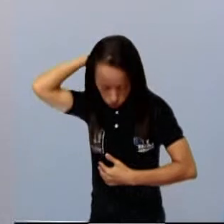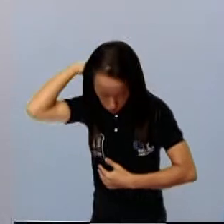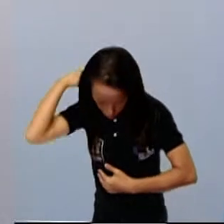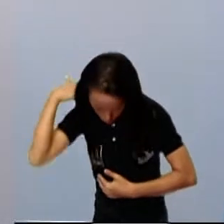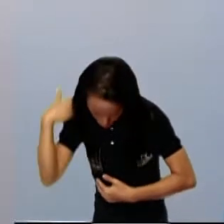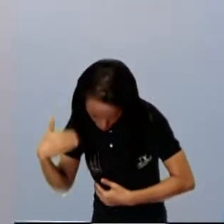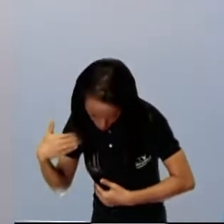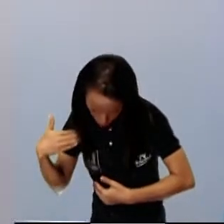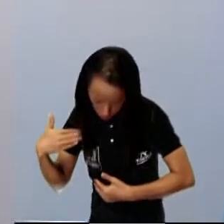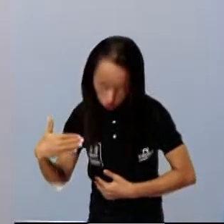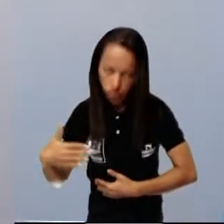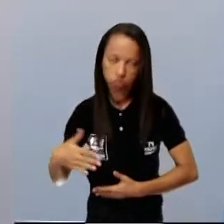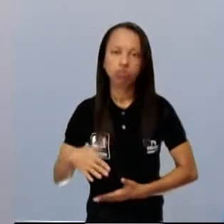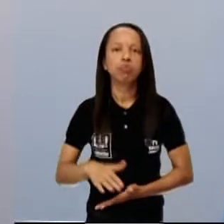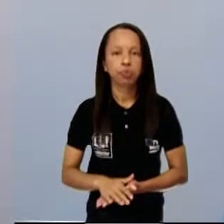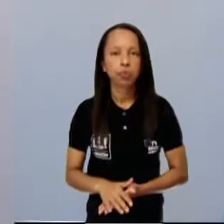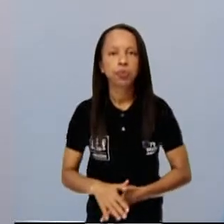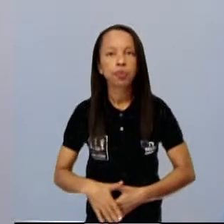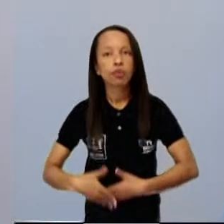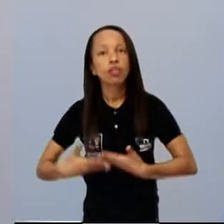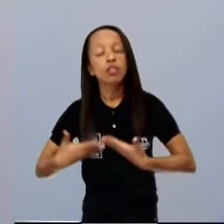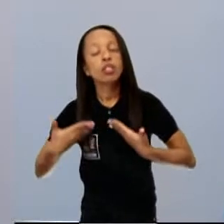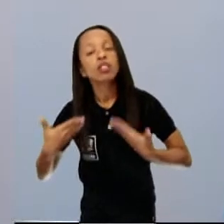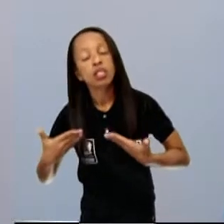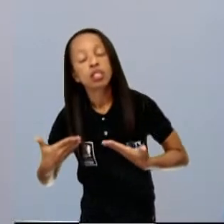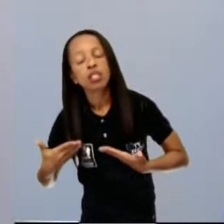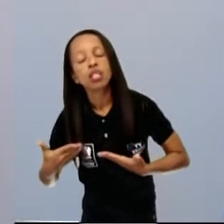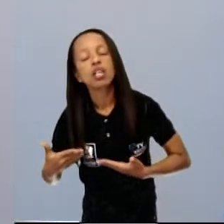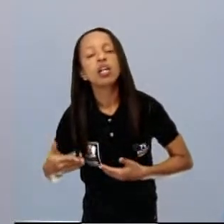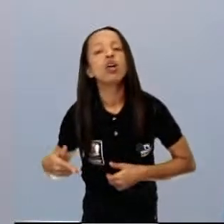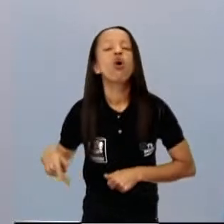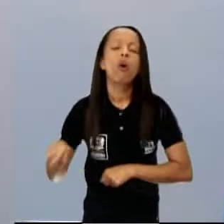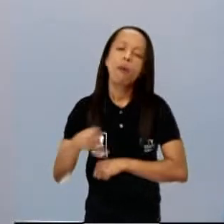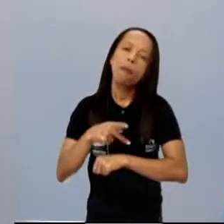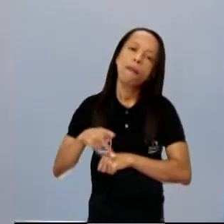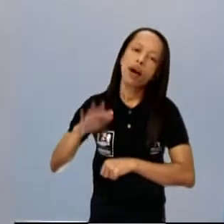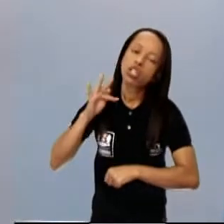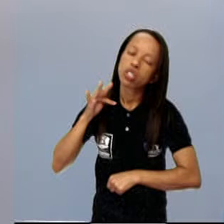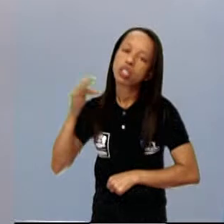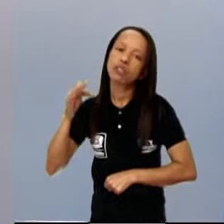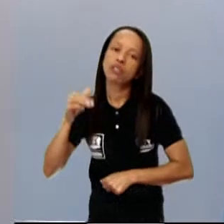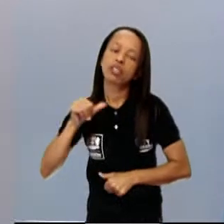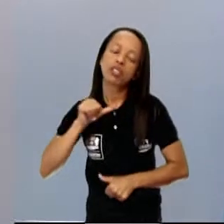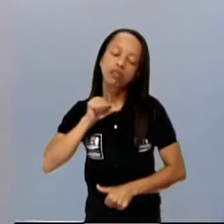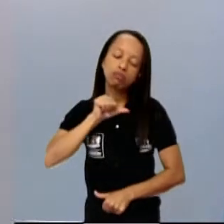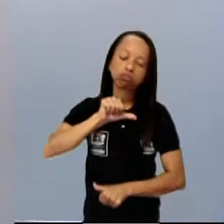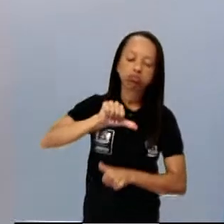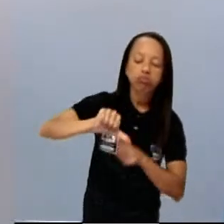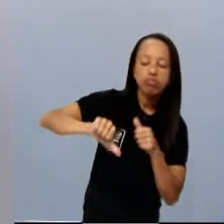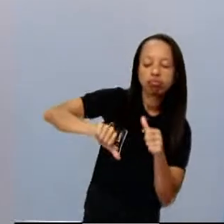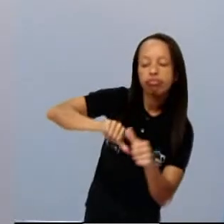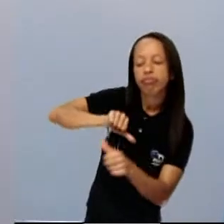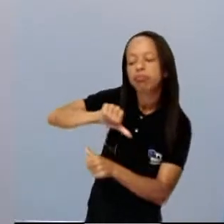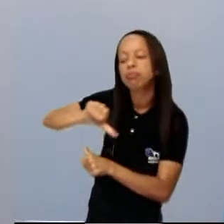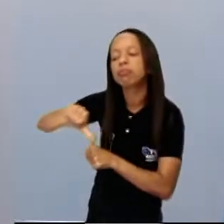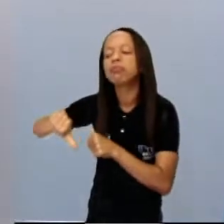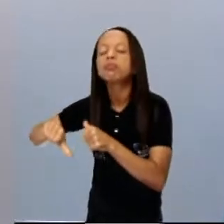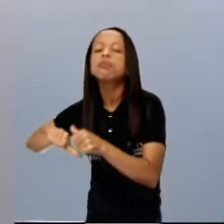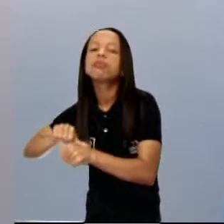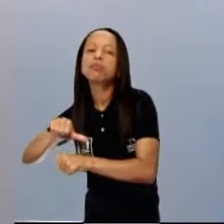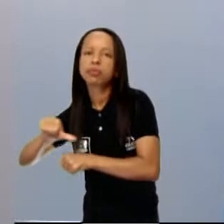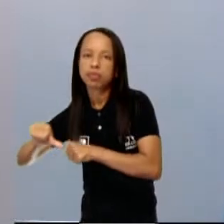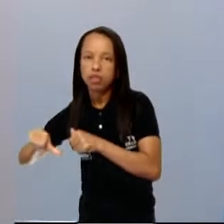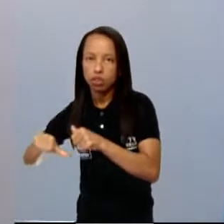essa. Então a gente vai ter a França se transformando durante o período da Convenção Nacional, que é a segunda fase da Revolução, em uma